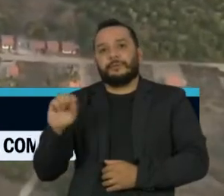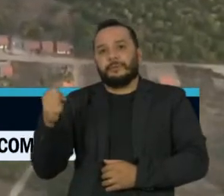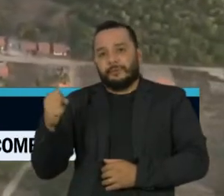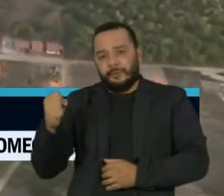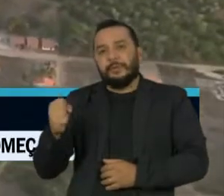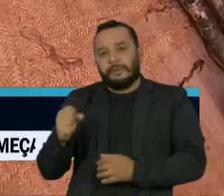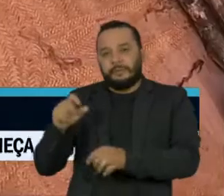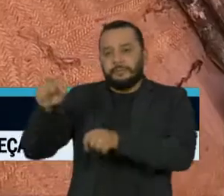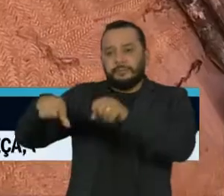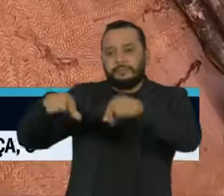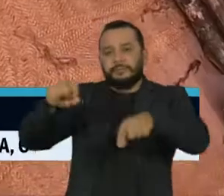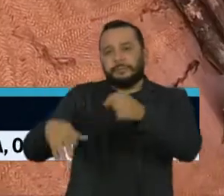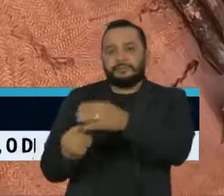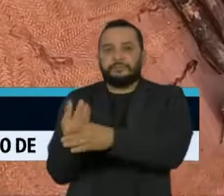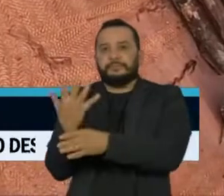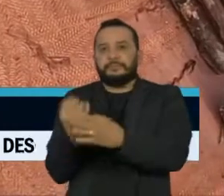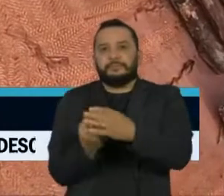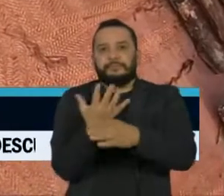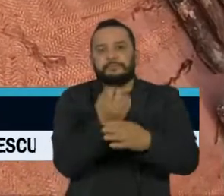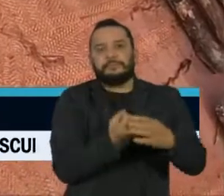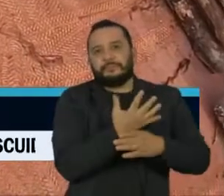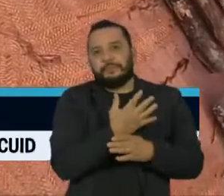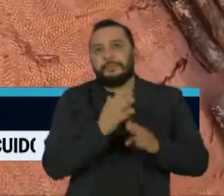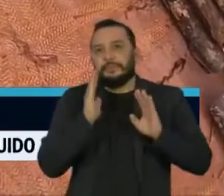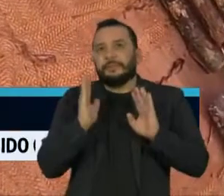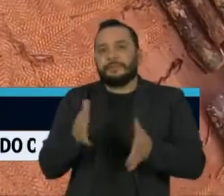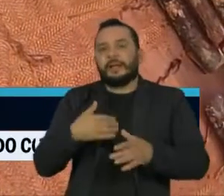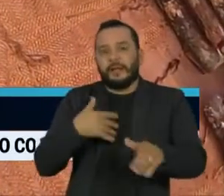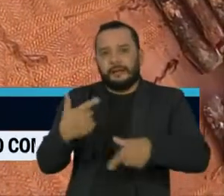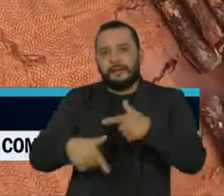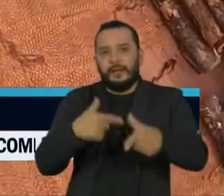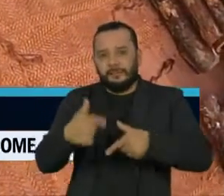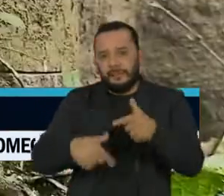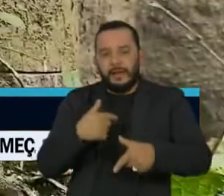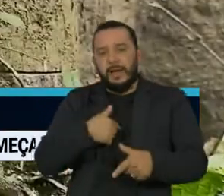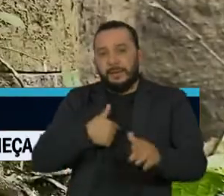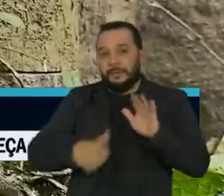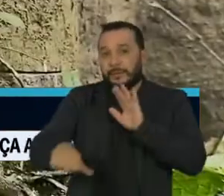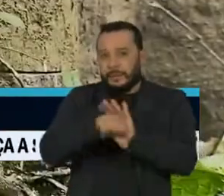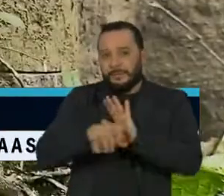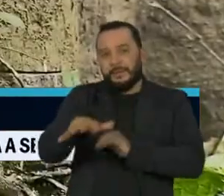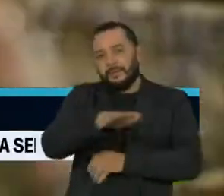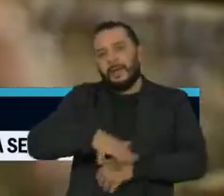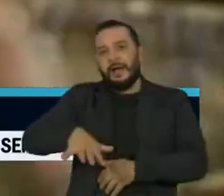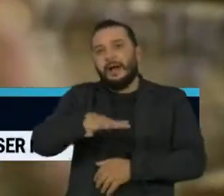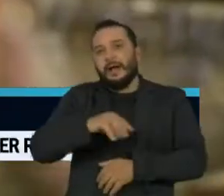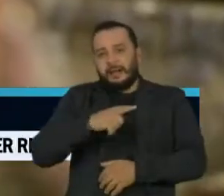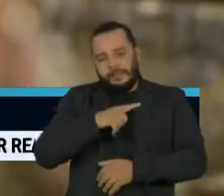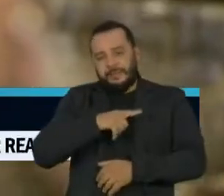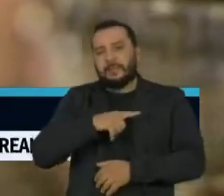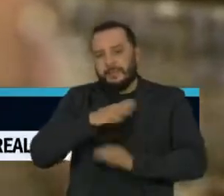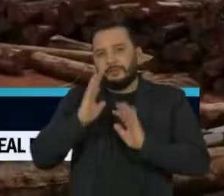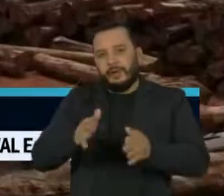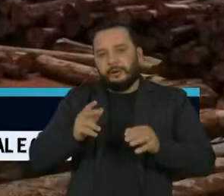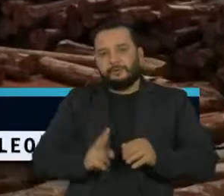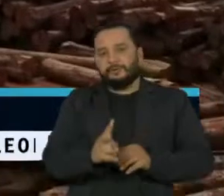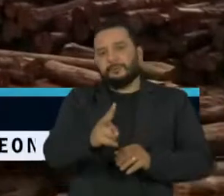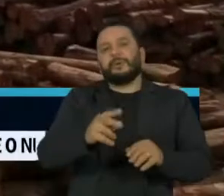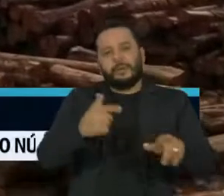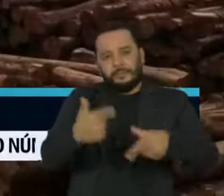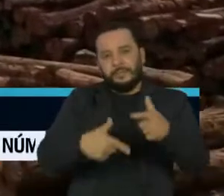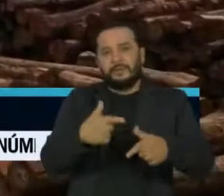seriam legalizados e anistiados setores que iniciaram atividades de forma ilícita no bioma, cancelando multas e embargos e